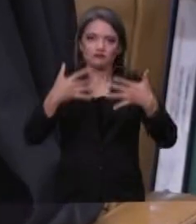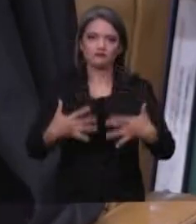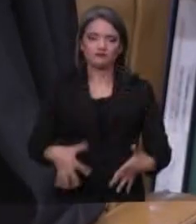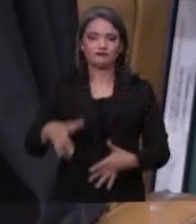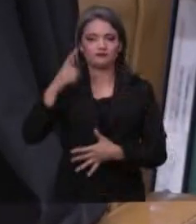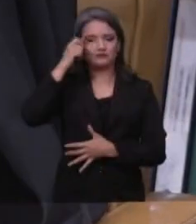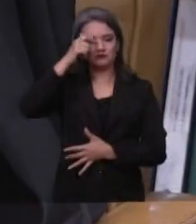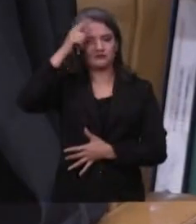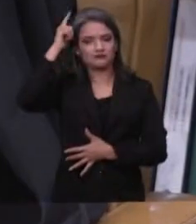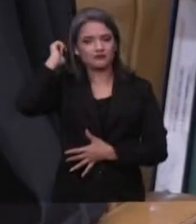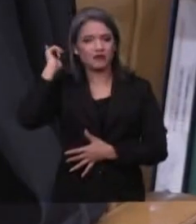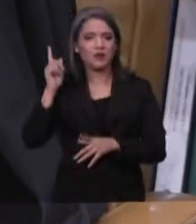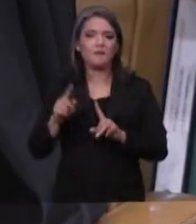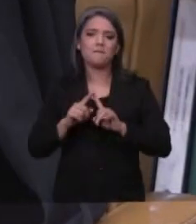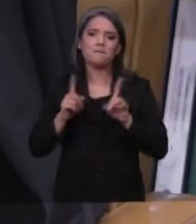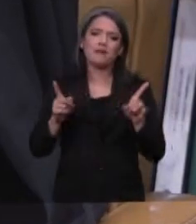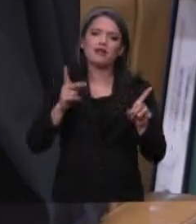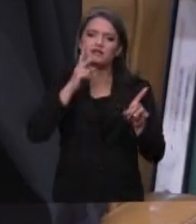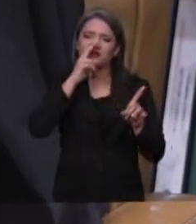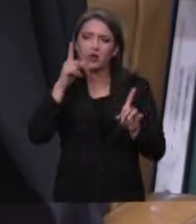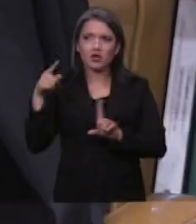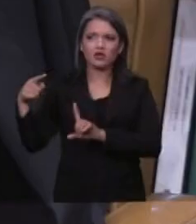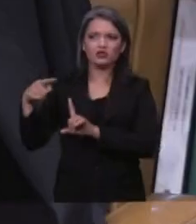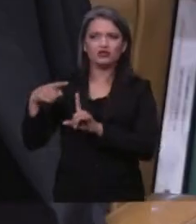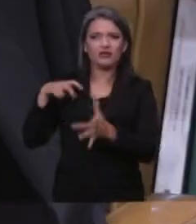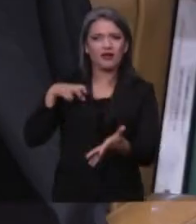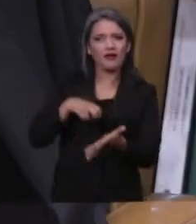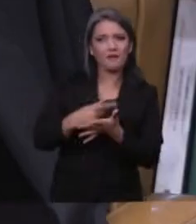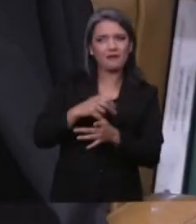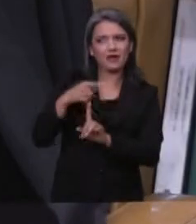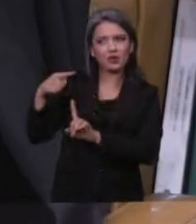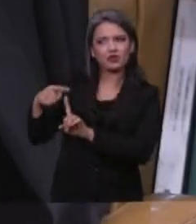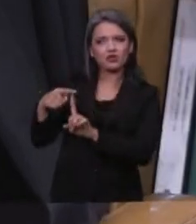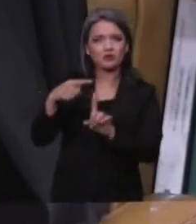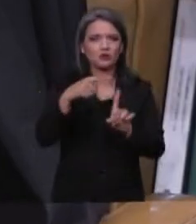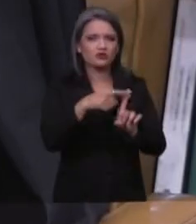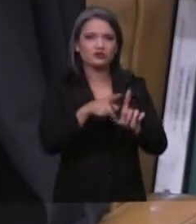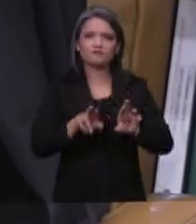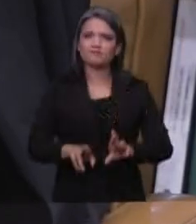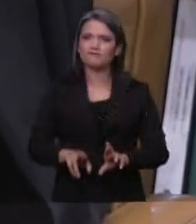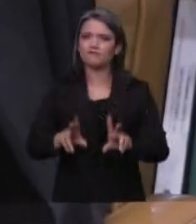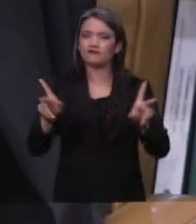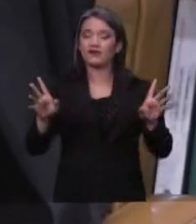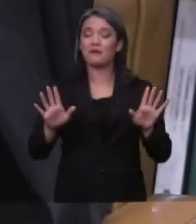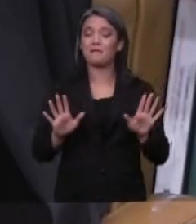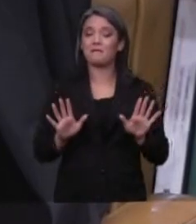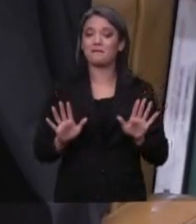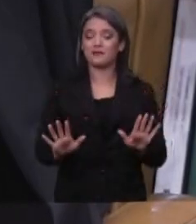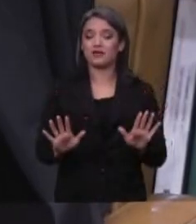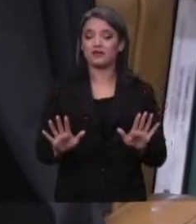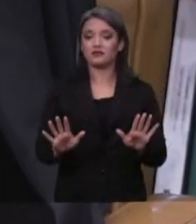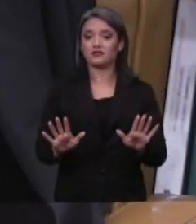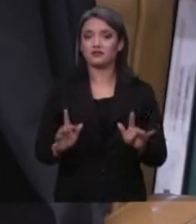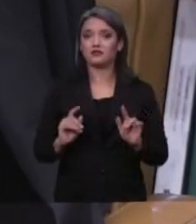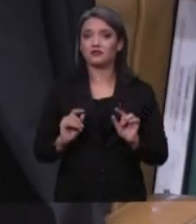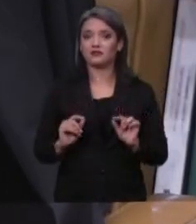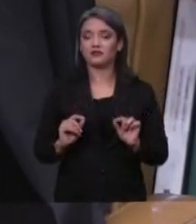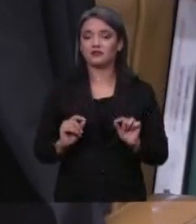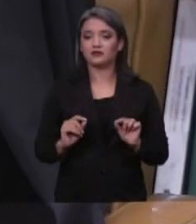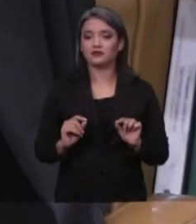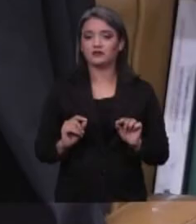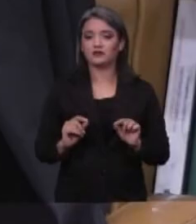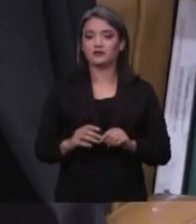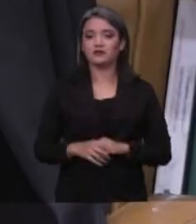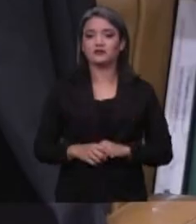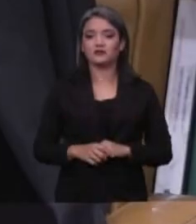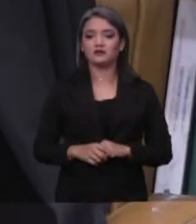e acho que são tipos penais diversos, efetivamente. Mas aqui eu acho que se